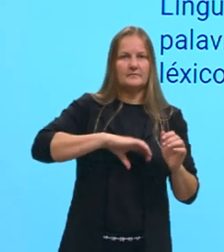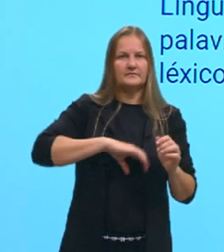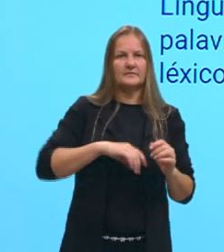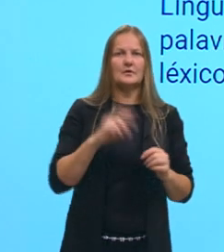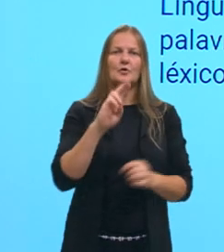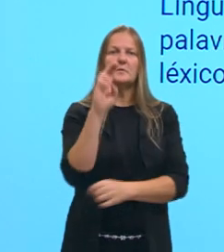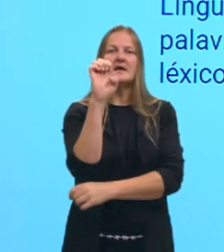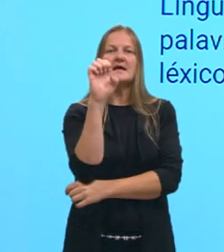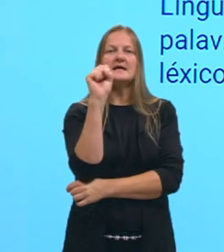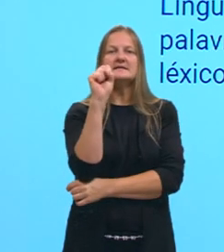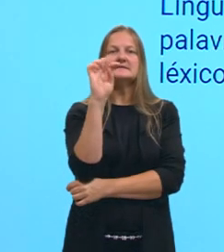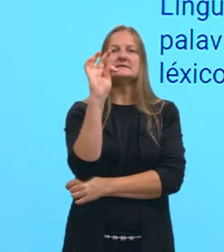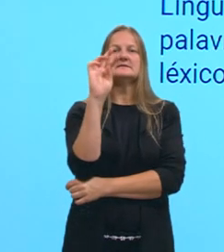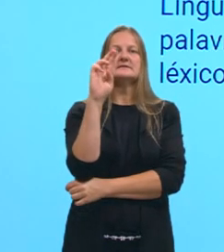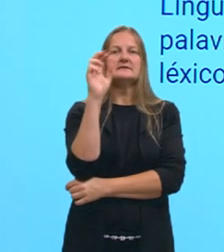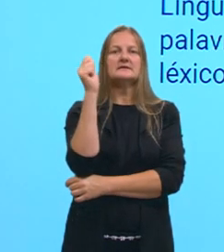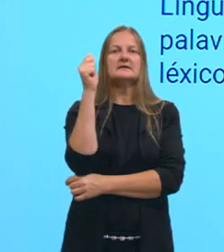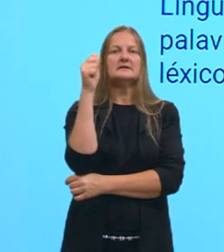estrangeirismos